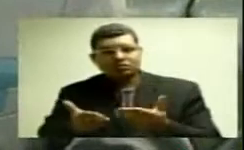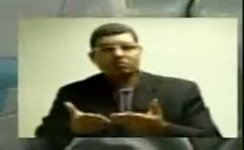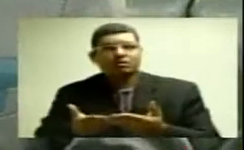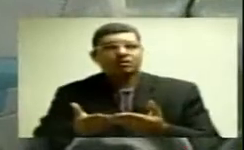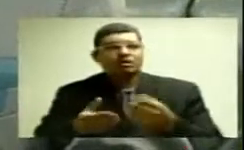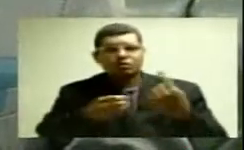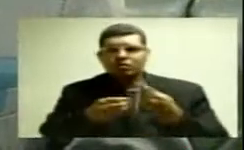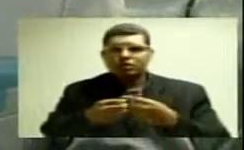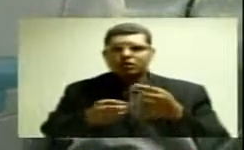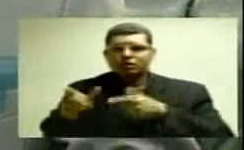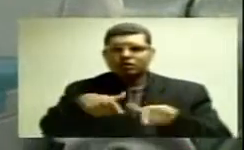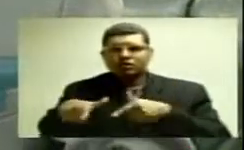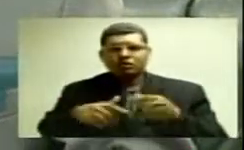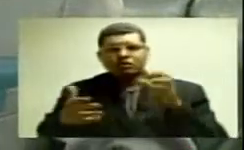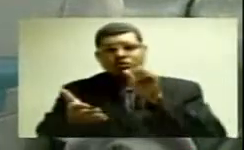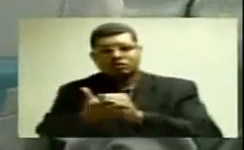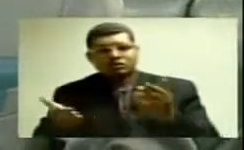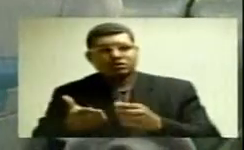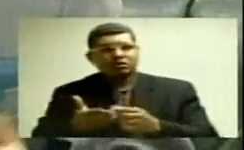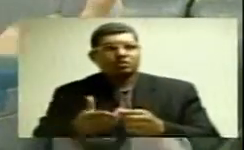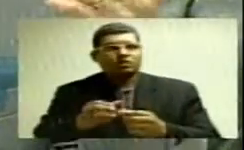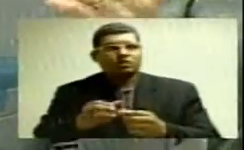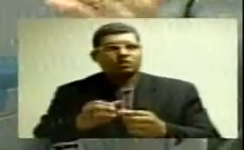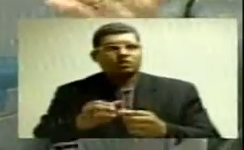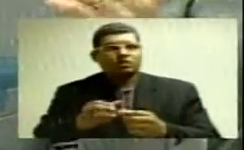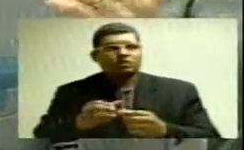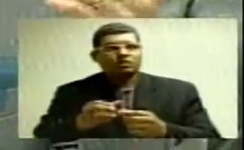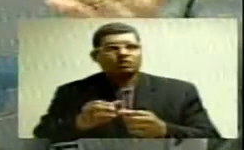No interior, os funcionários dos cartórios são cedidos